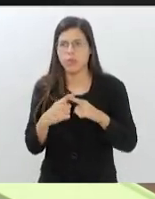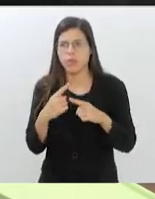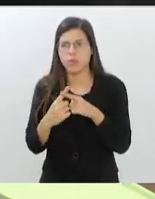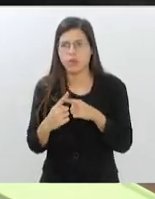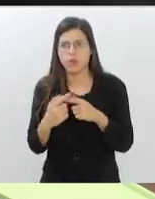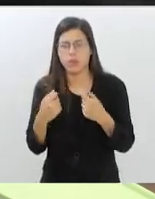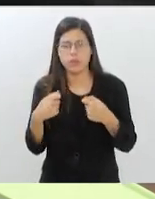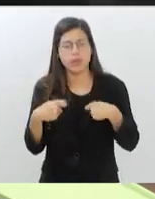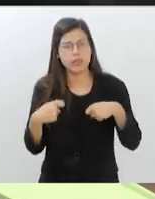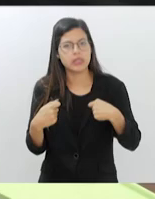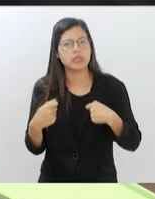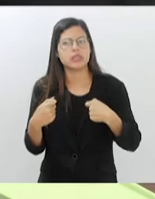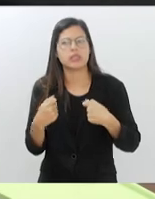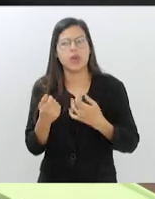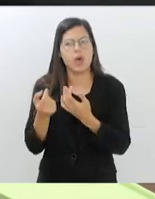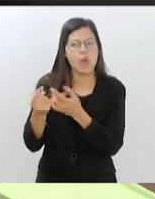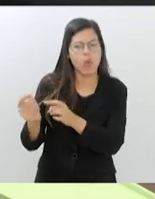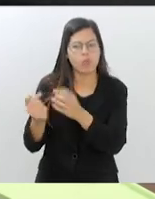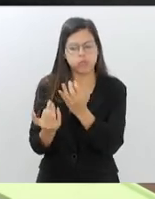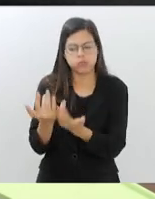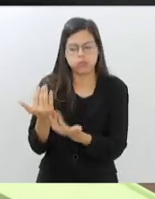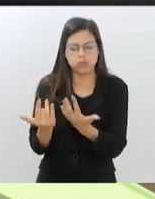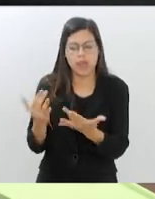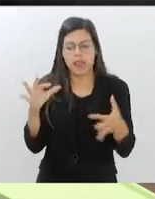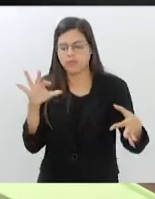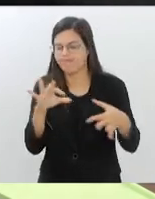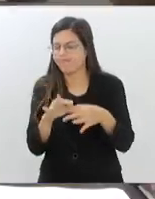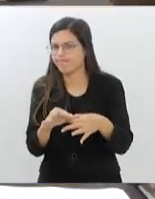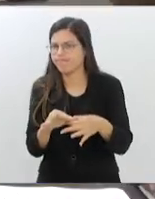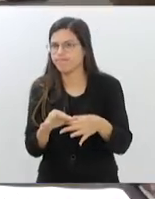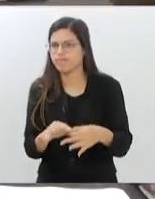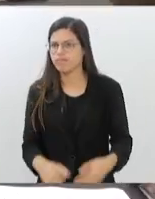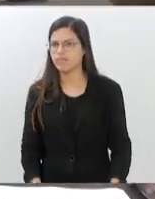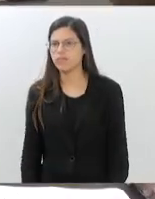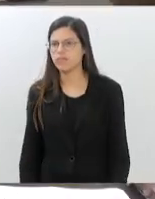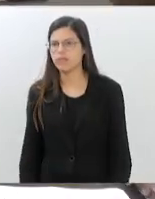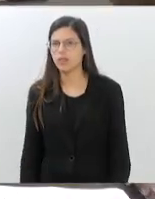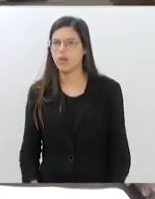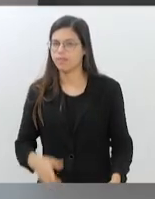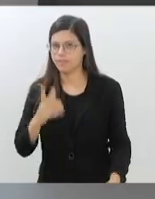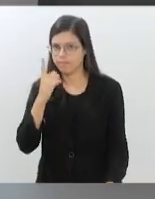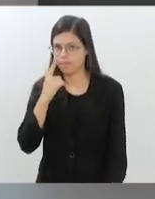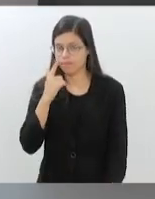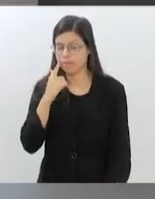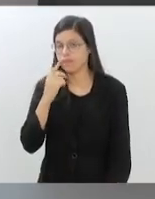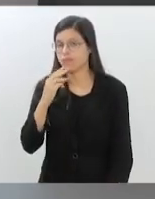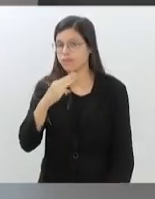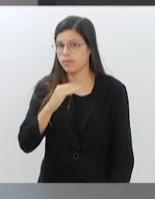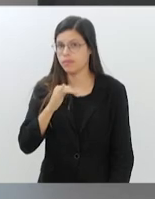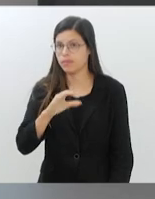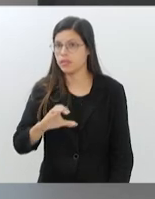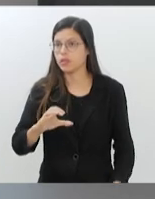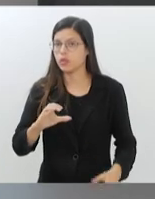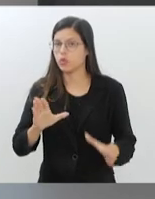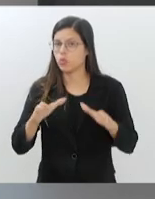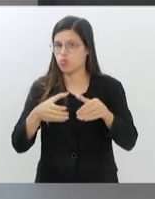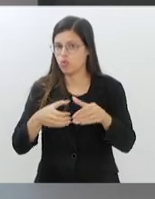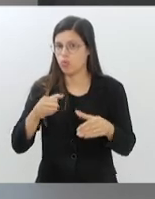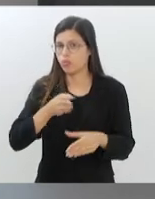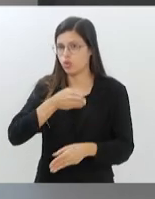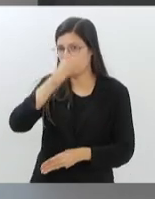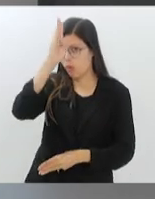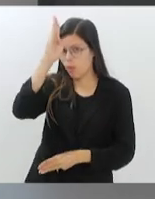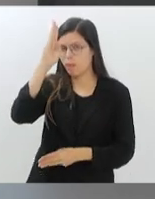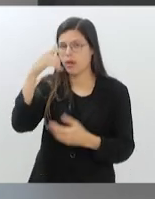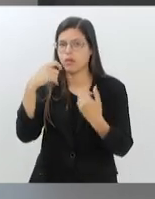integrado Aliás só para conir mas olha só o corpo de bombeiras se subordina